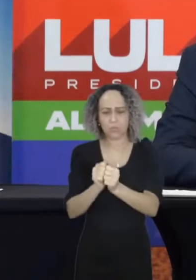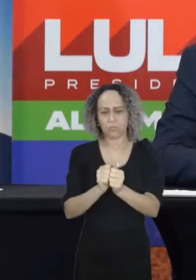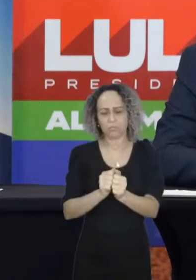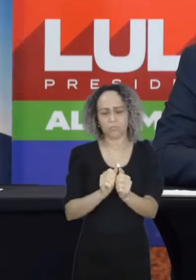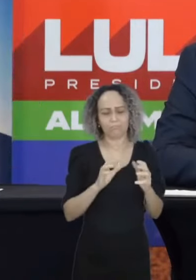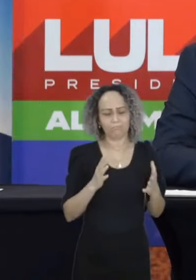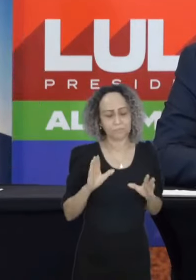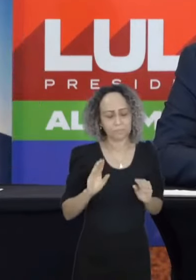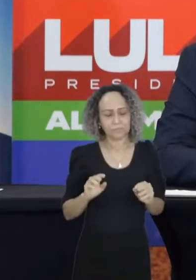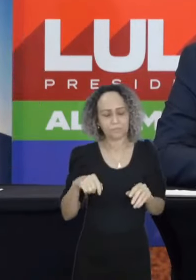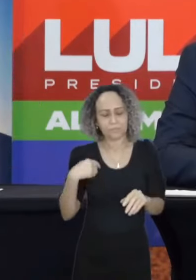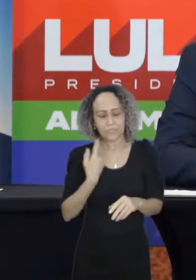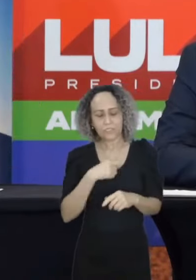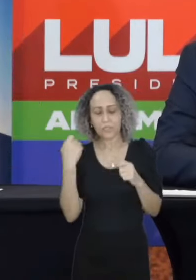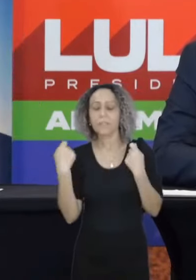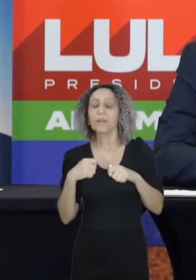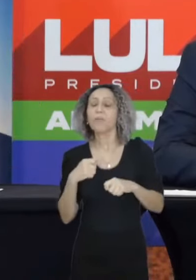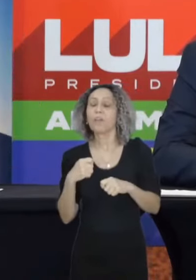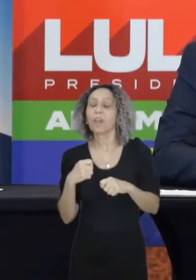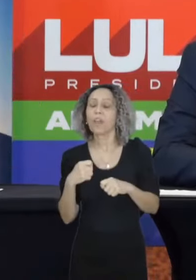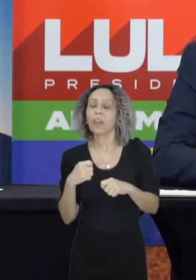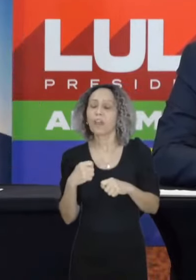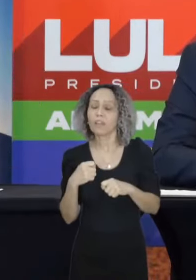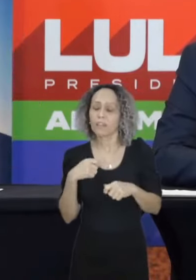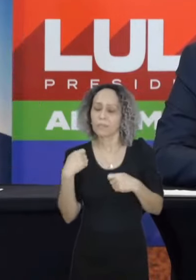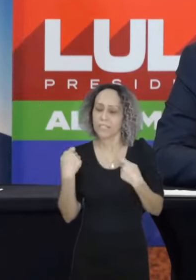criminosas, fica muito mais difícil